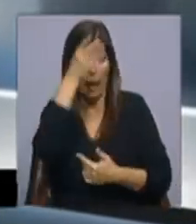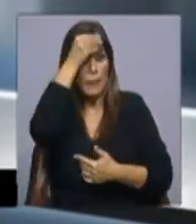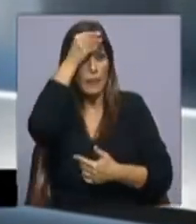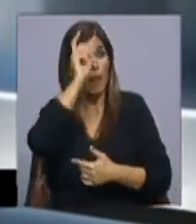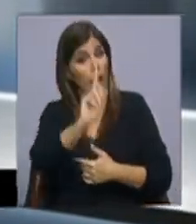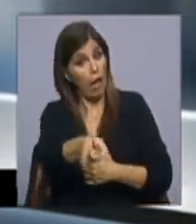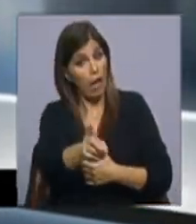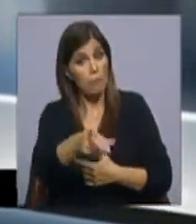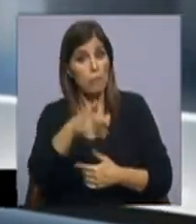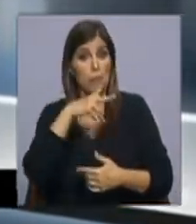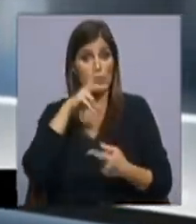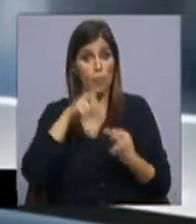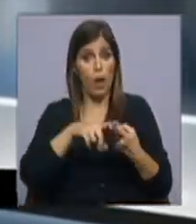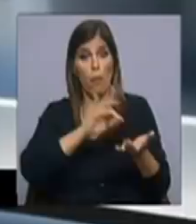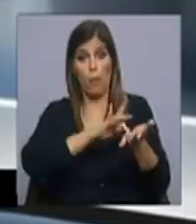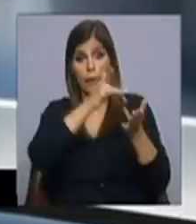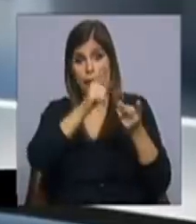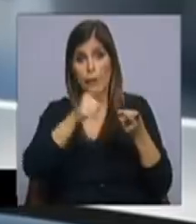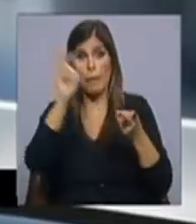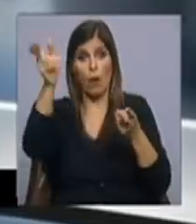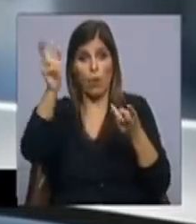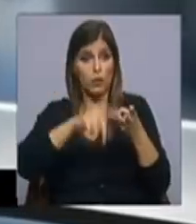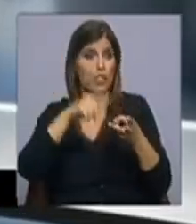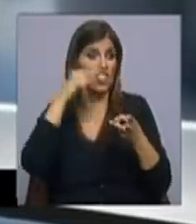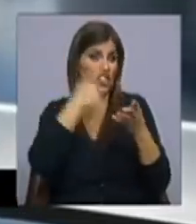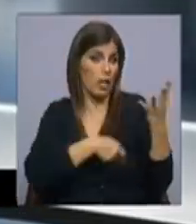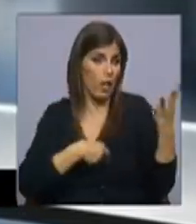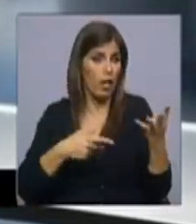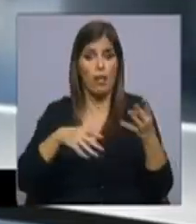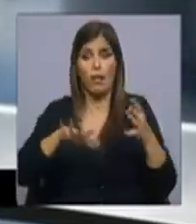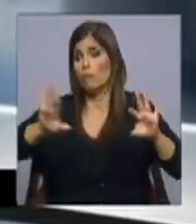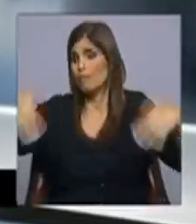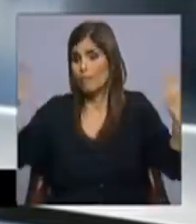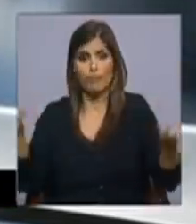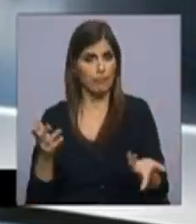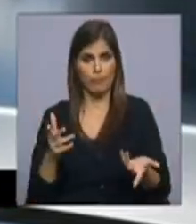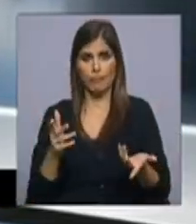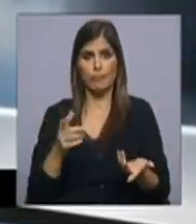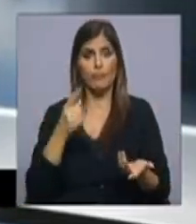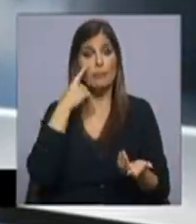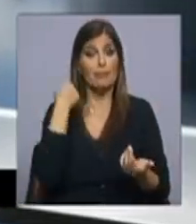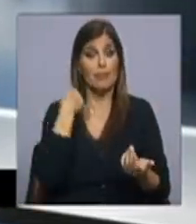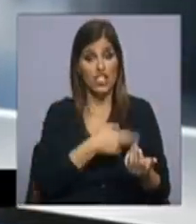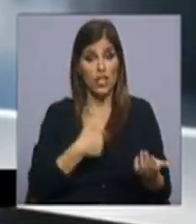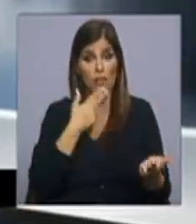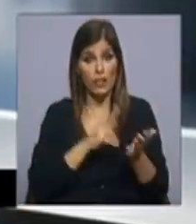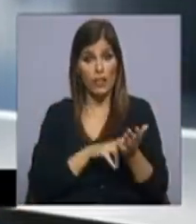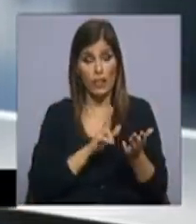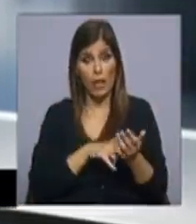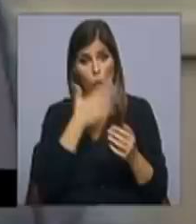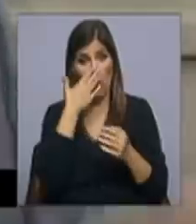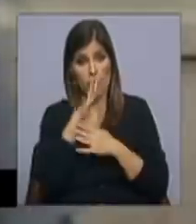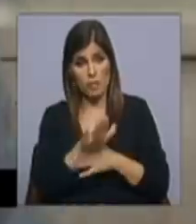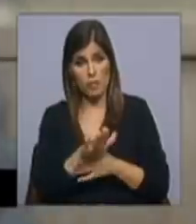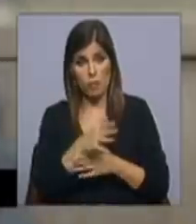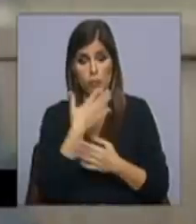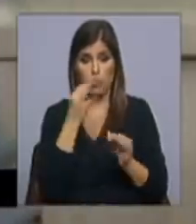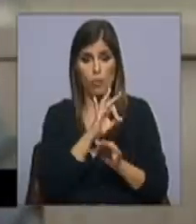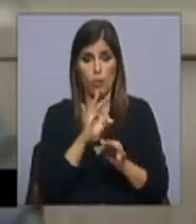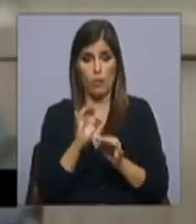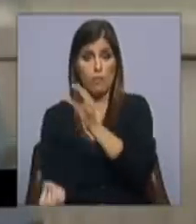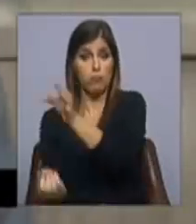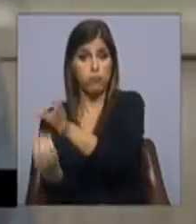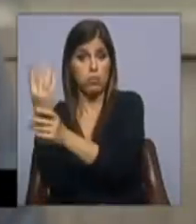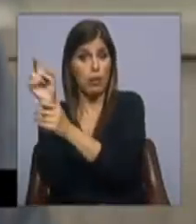para Portugal, para o Brasil, para a Rússia, para a China. Ou seja, e a China, na verdade, deu um exemplo extraordinário. Foi lá que